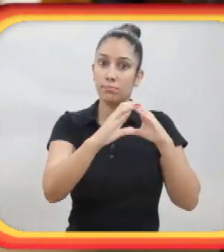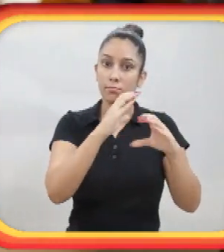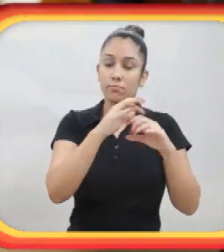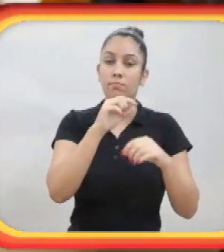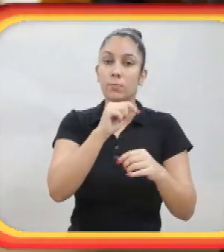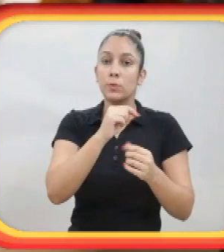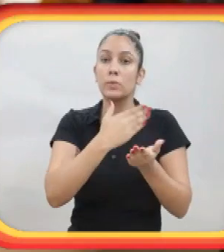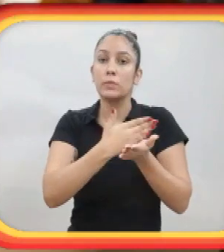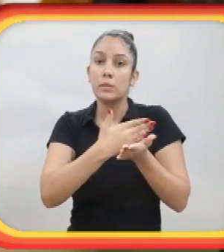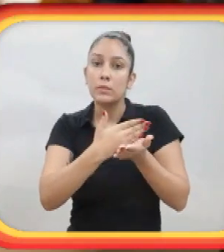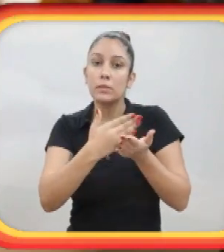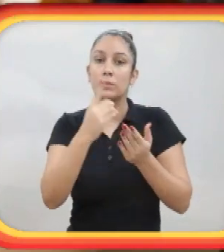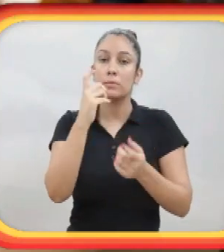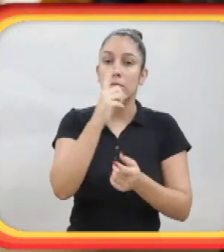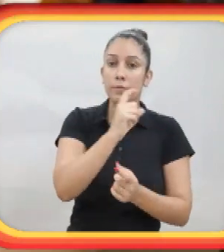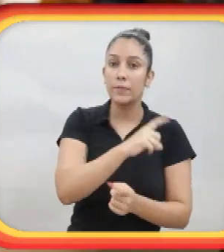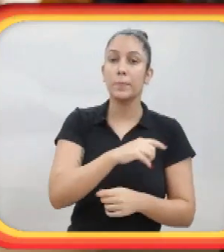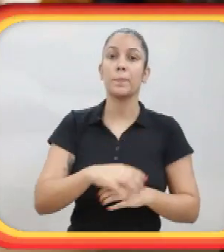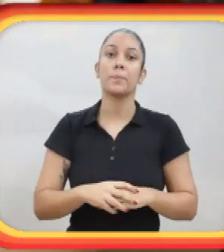só que era muito restrita e